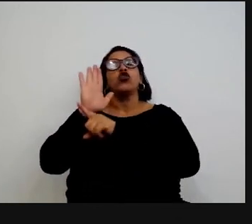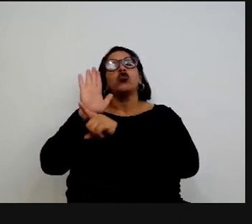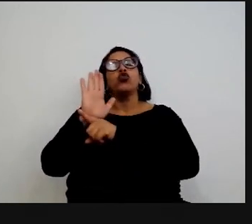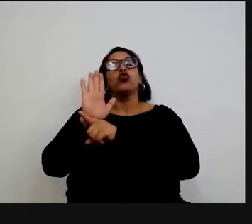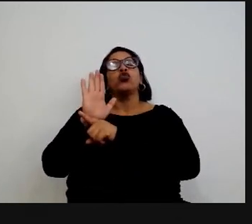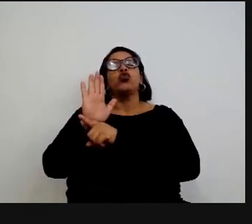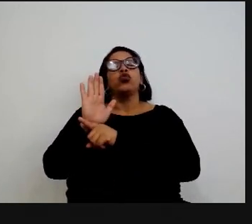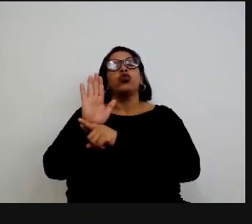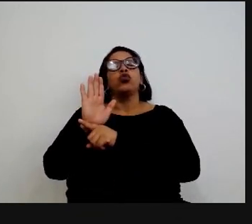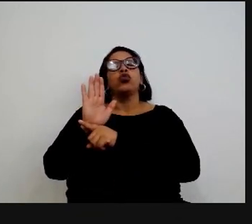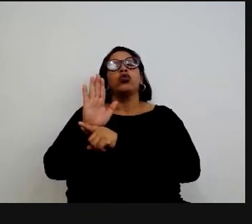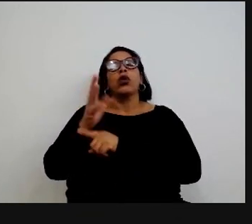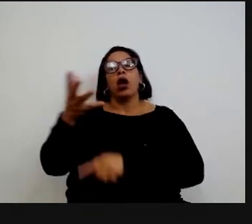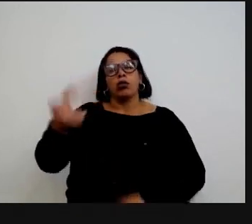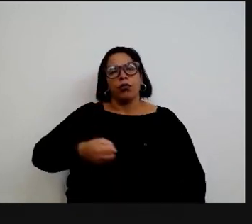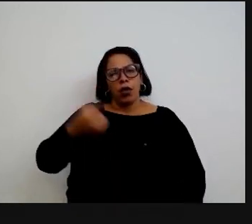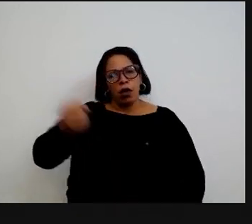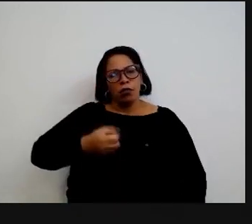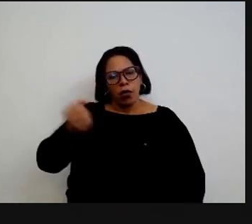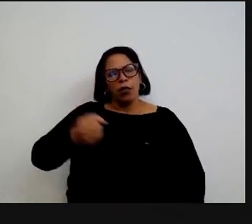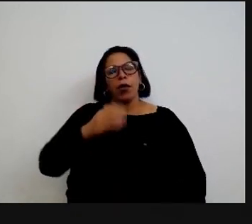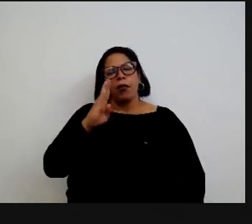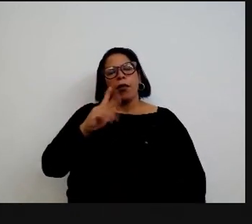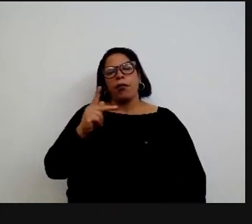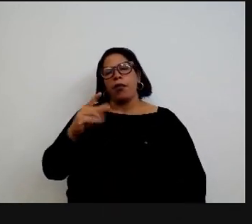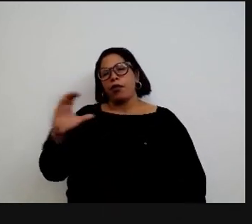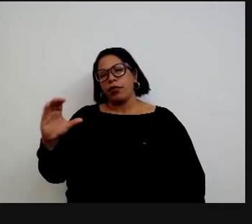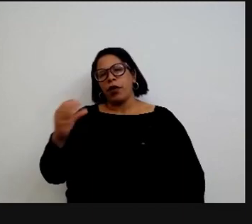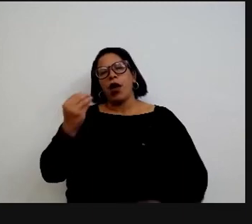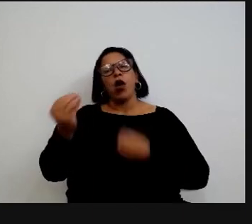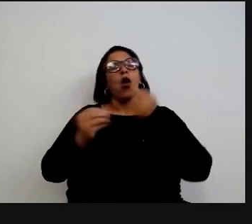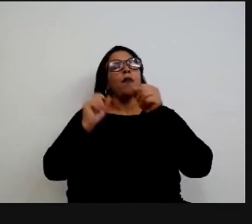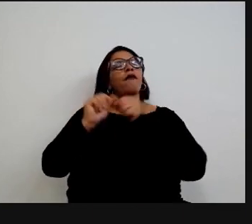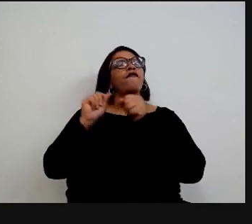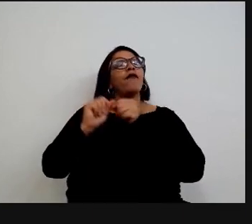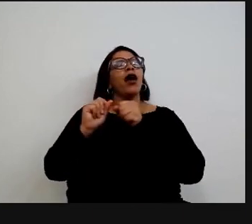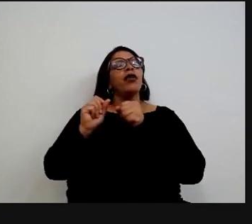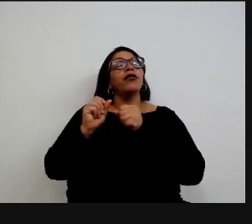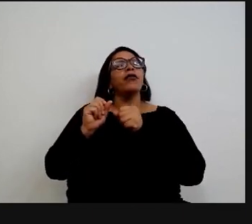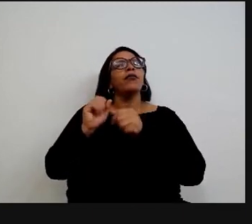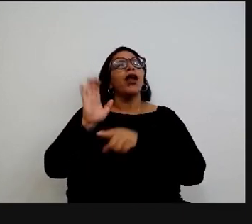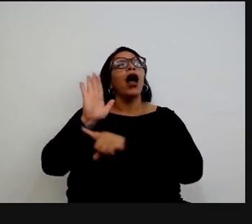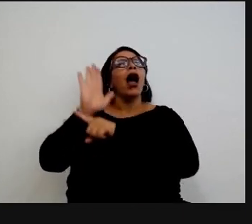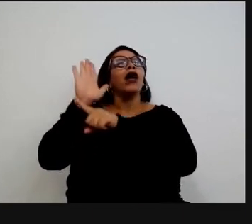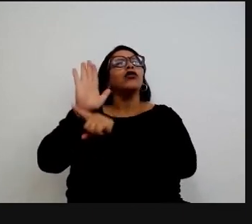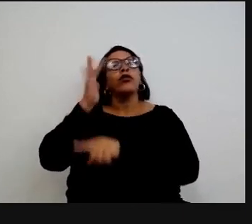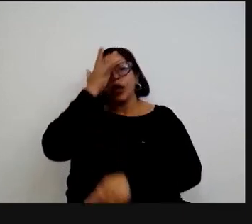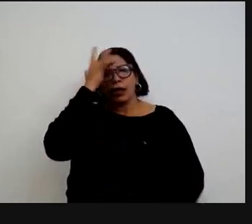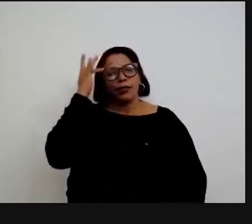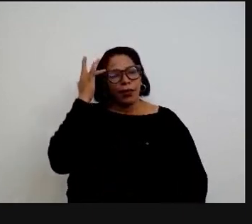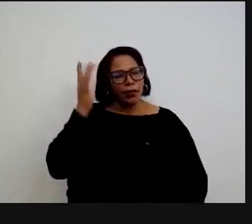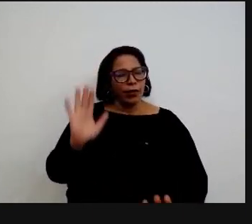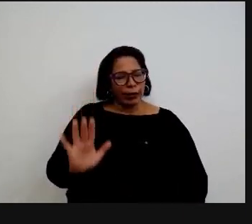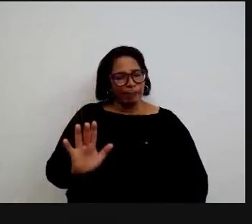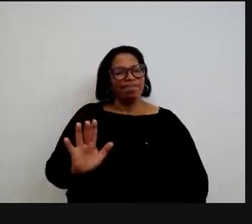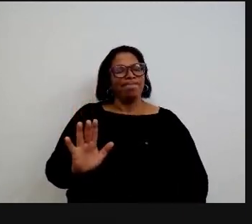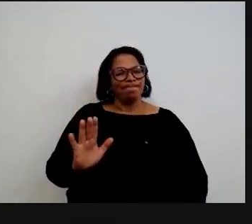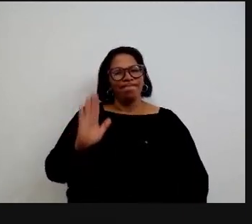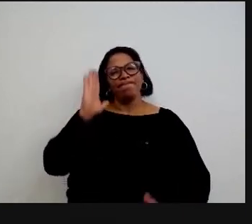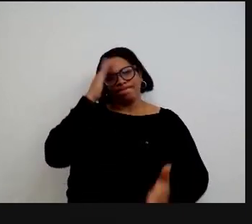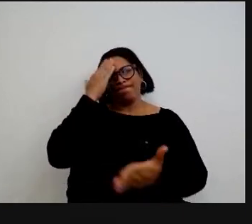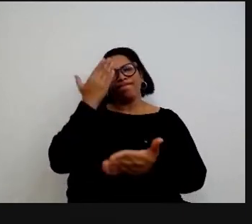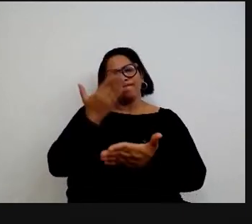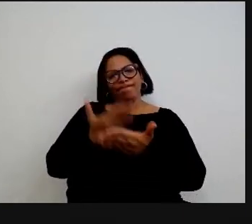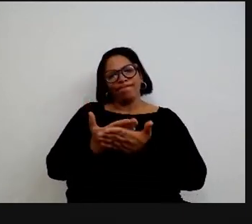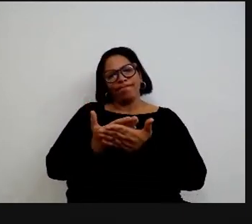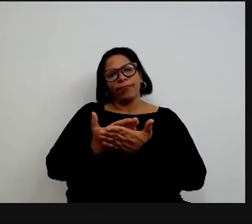auxílio, que vão receber o benefício da aposentadoria, né? Como é que a gente faz para atender essas pessoas? Eu creio, e aí não